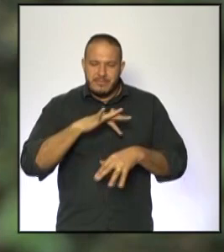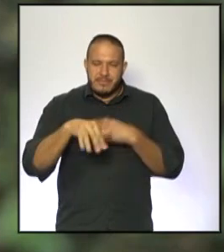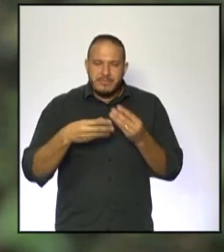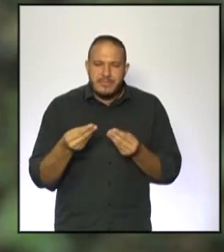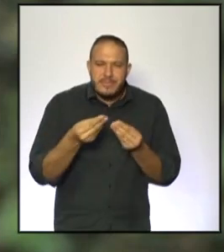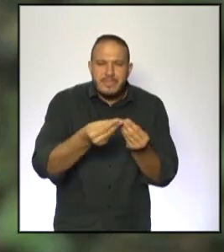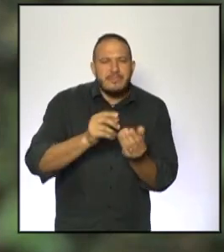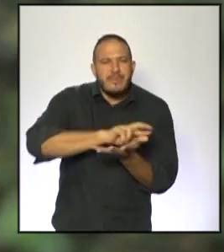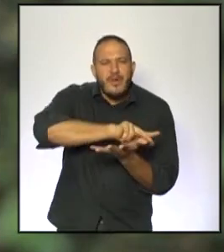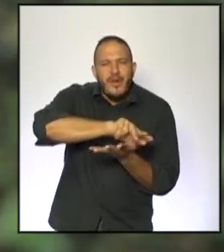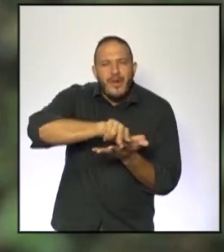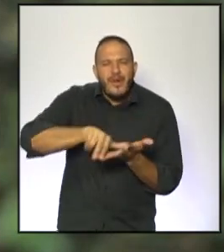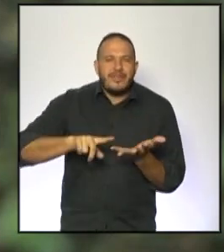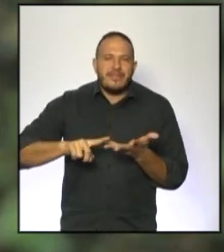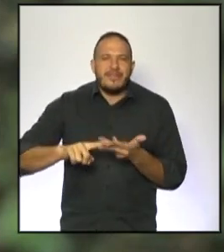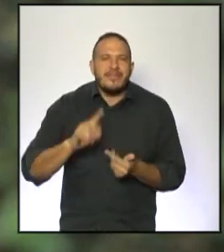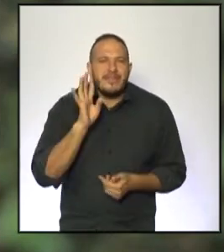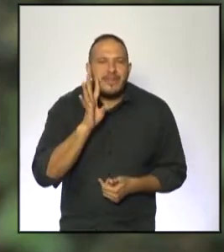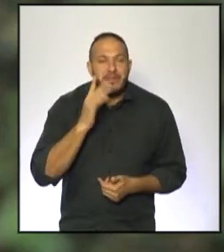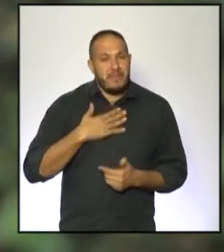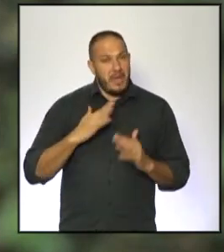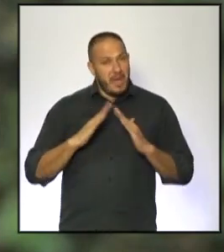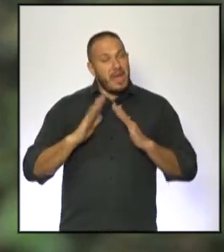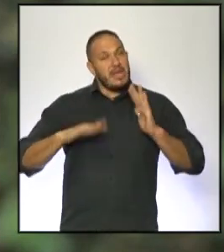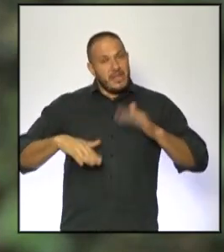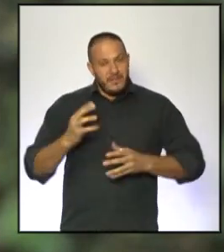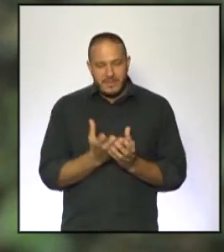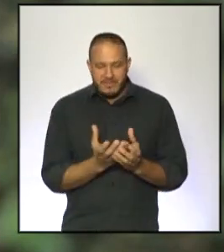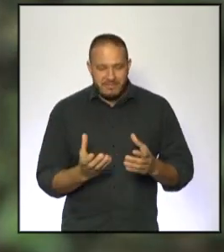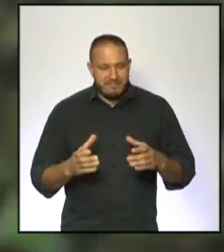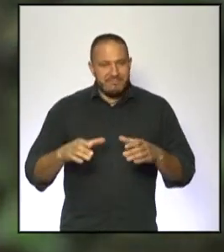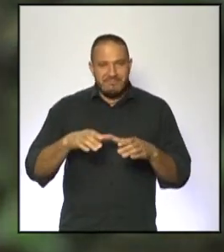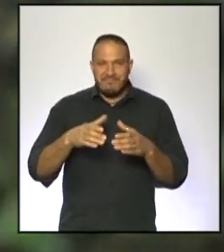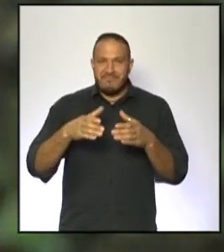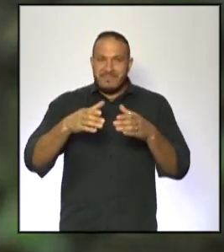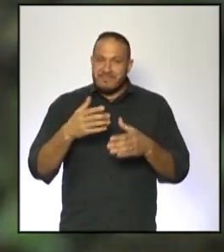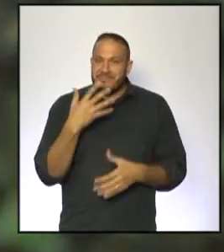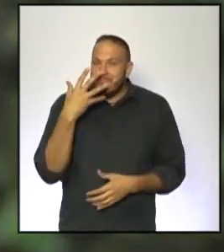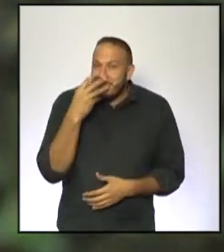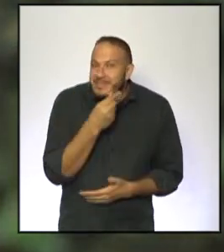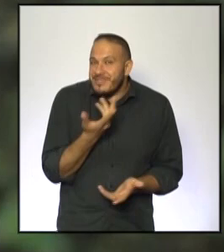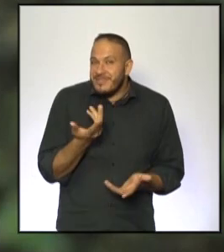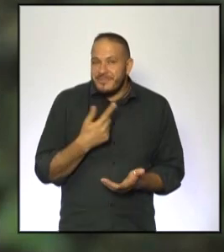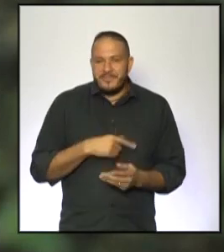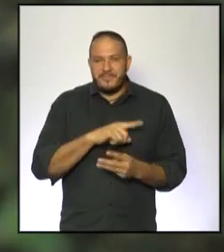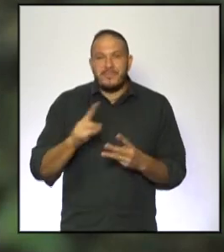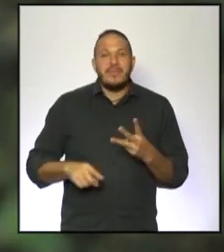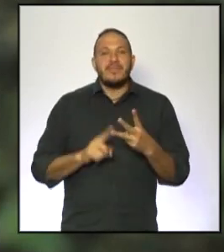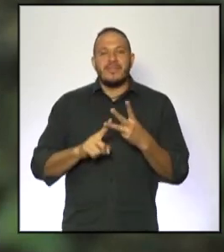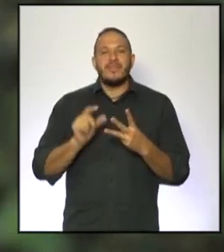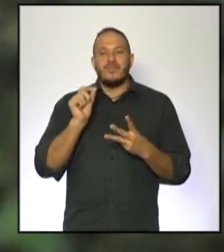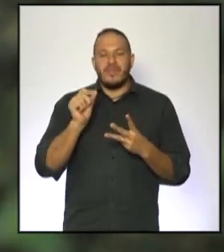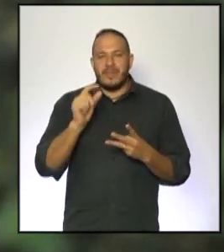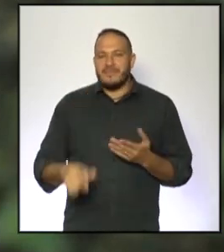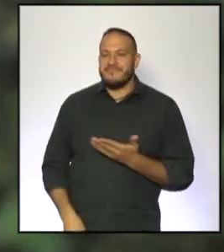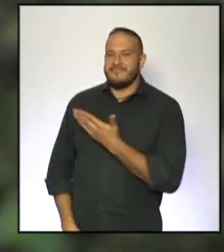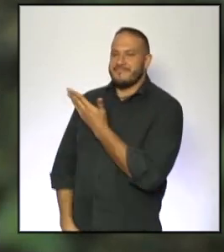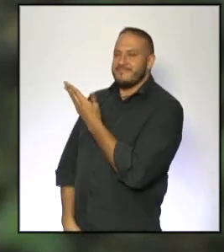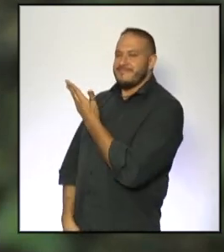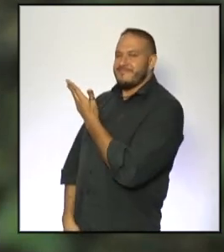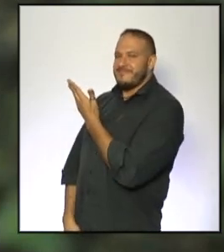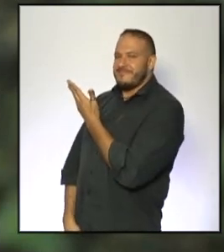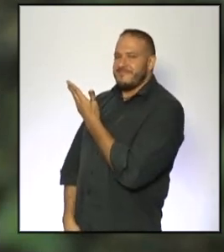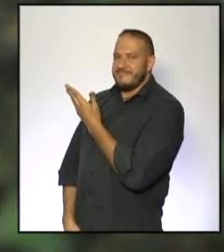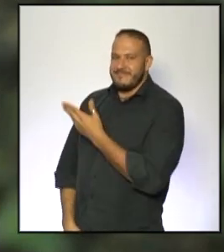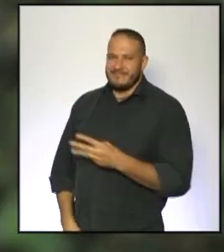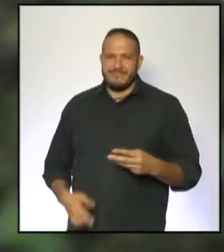coisas bacanas para minha casa, e às vezes até vasos bem interessantes. E o último R é o famoso reciclar. Esse